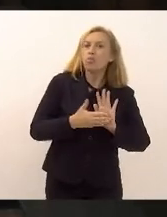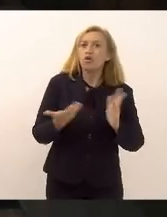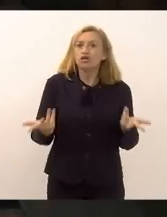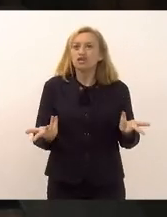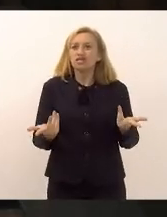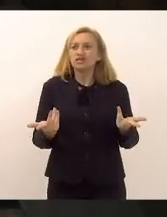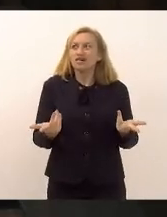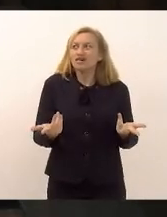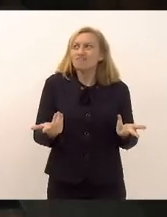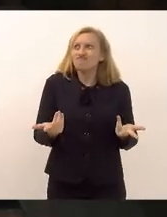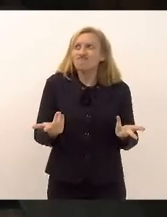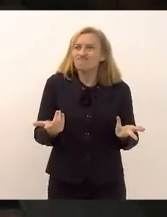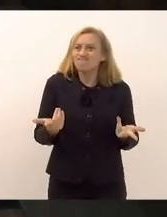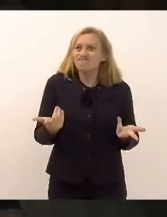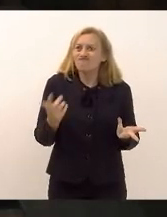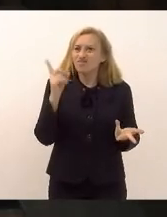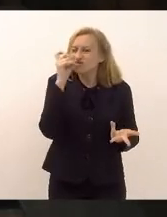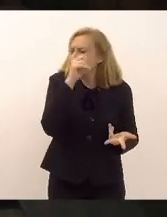completamente impertinente